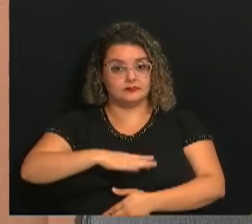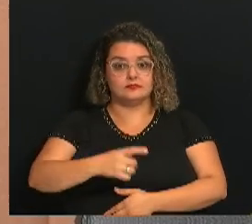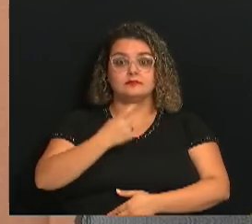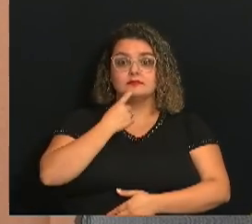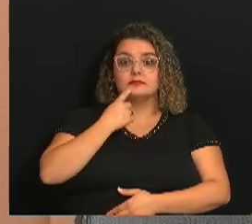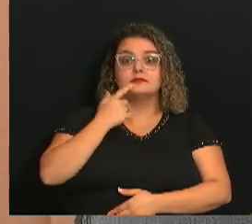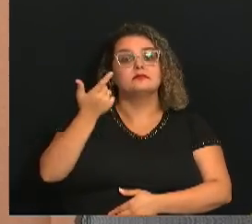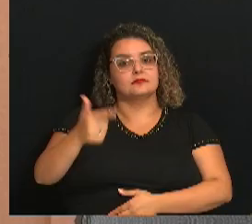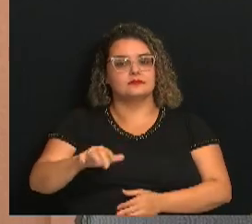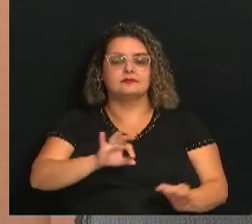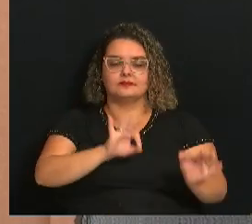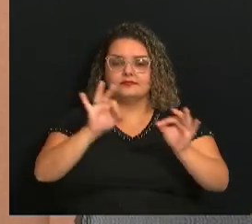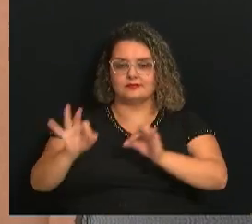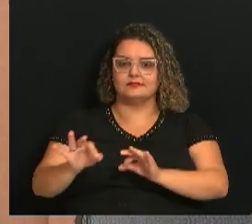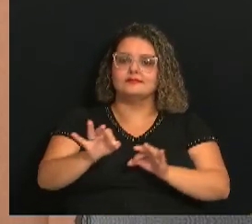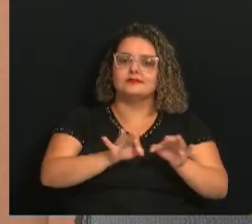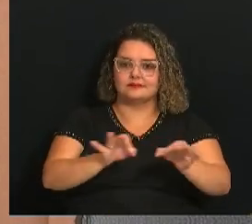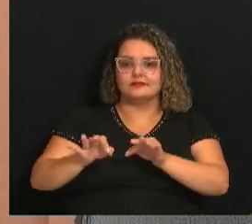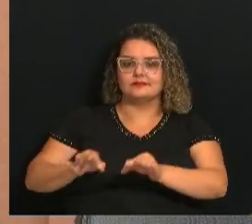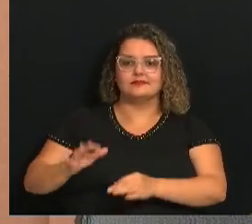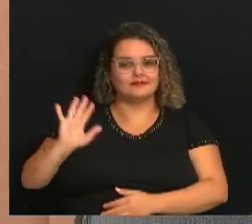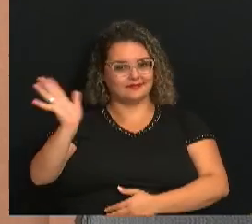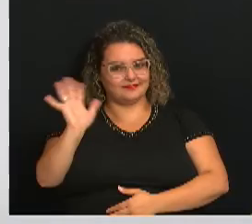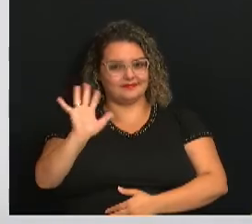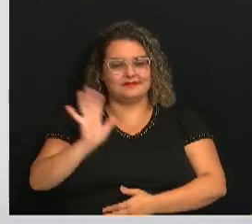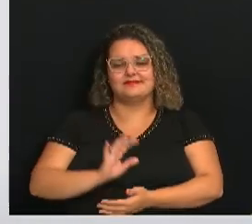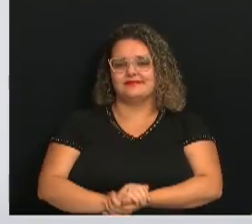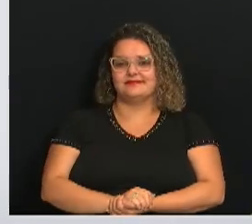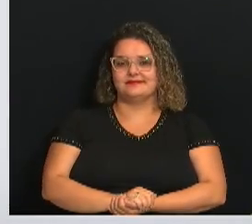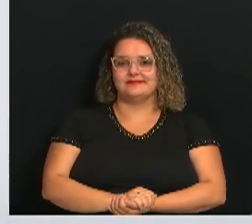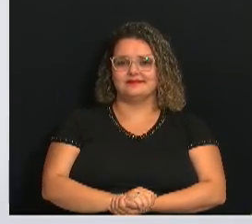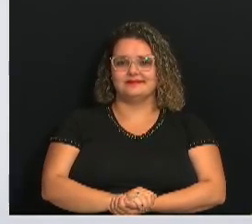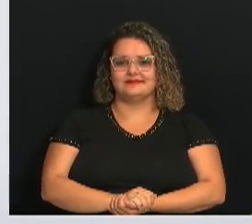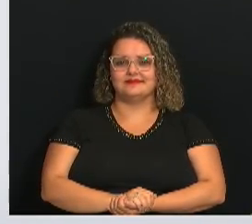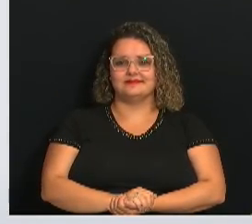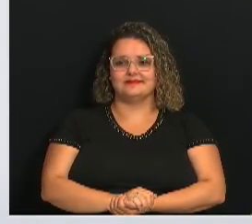com a gente, acompanhe a nossa programação. Até mais.